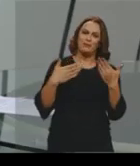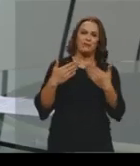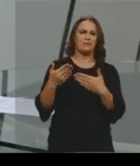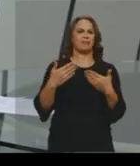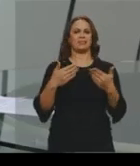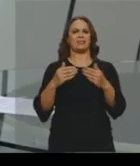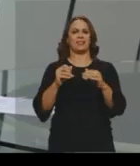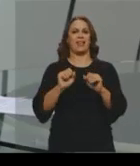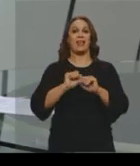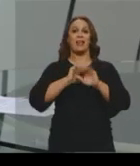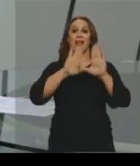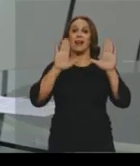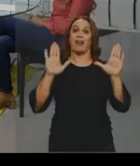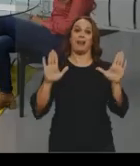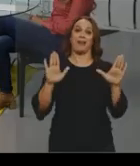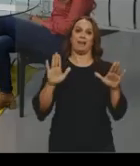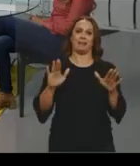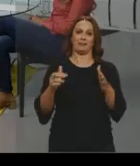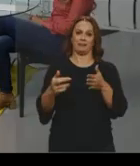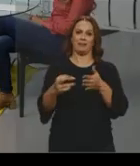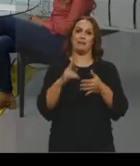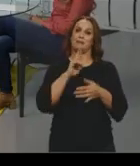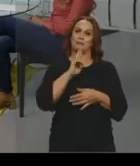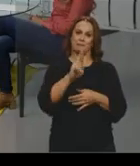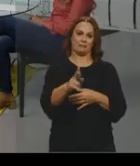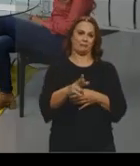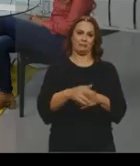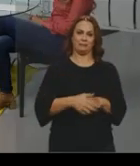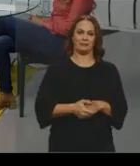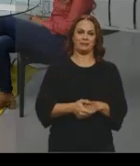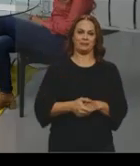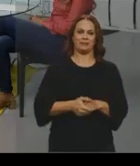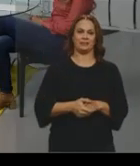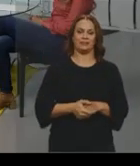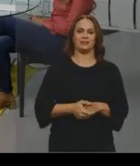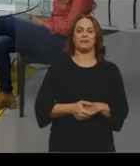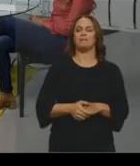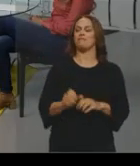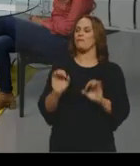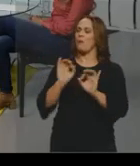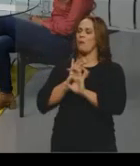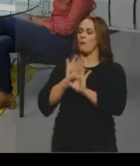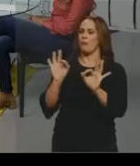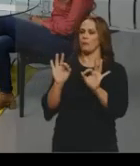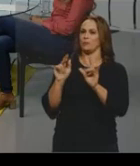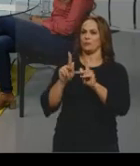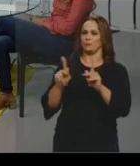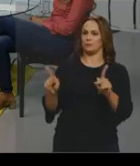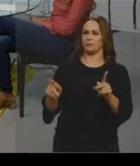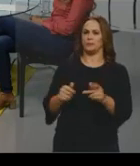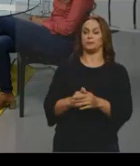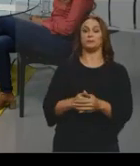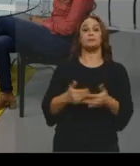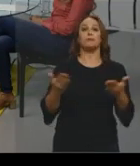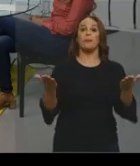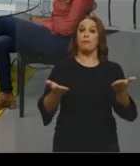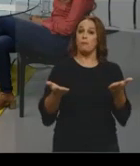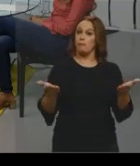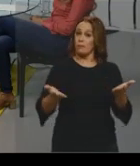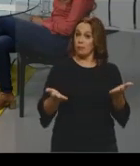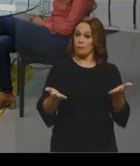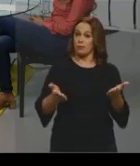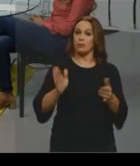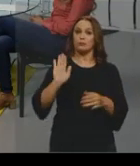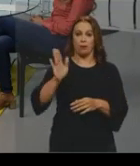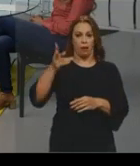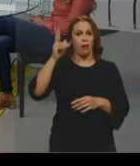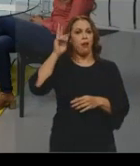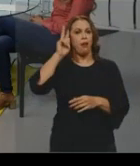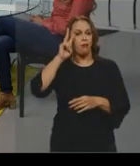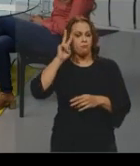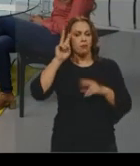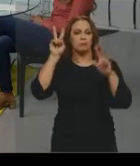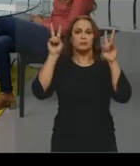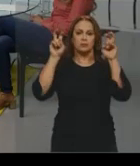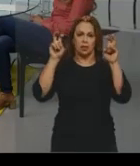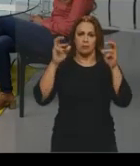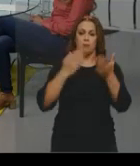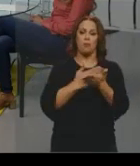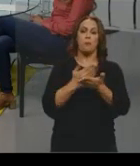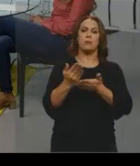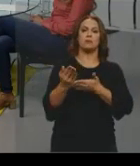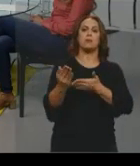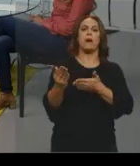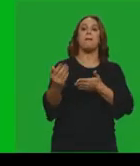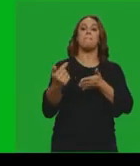possível. Excelente, professor Leonardo. Agora que já relembramos os temas das aulas, vamos passar para as nossas perguntas? A